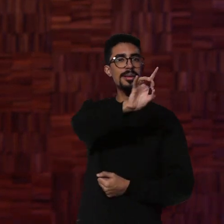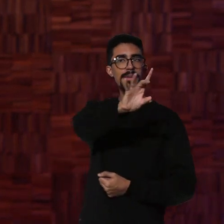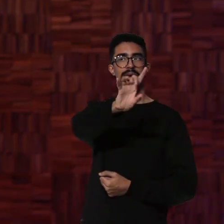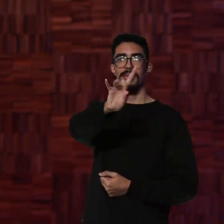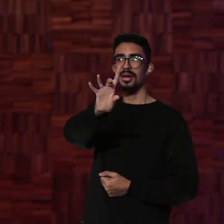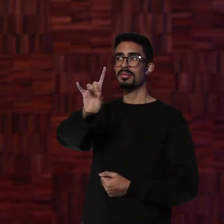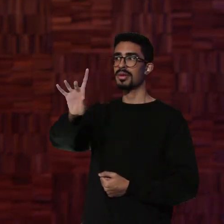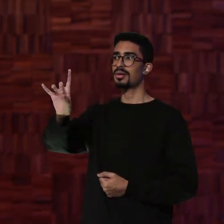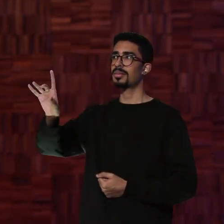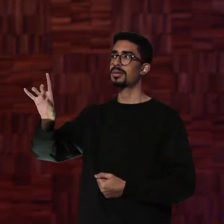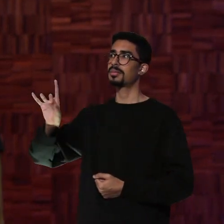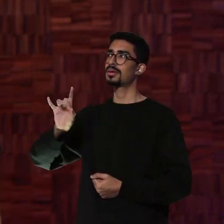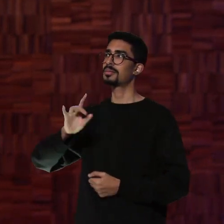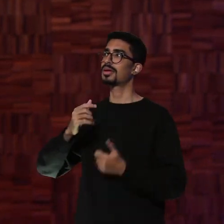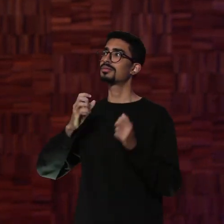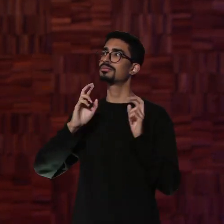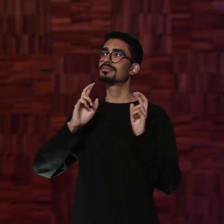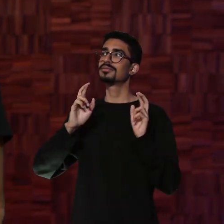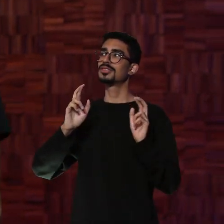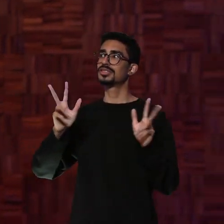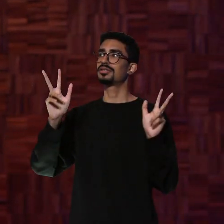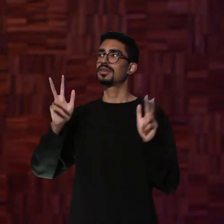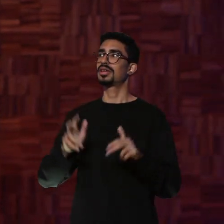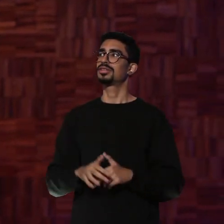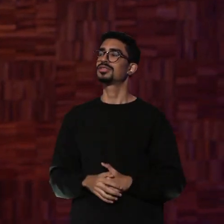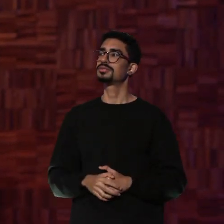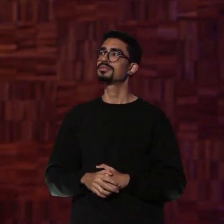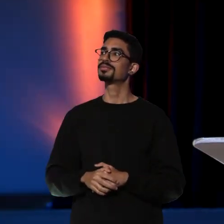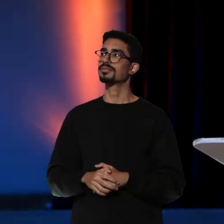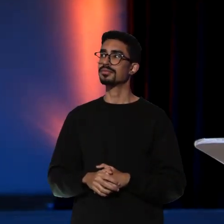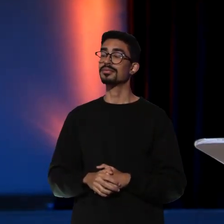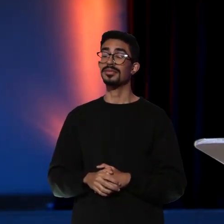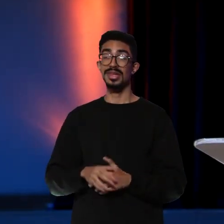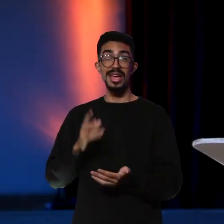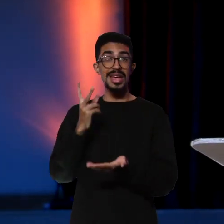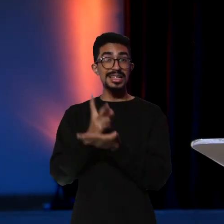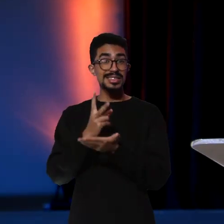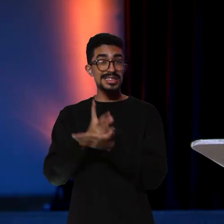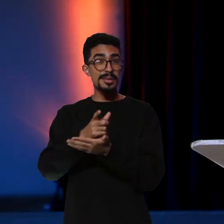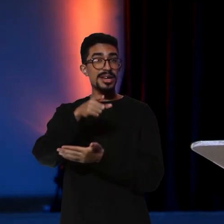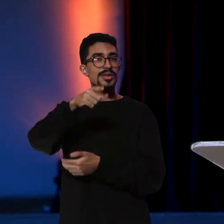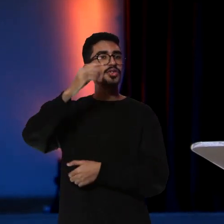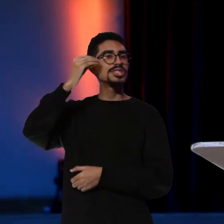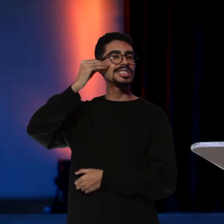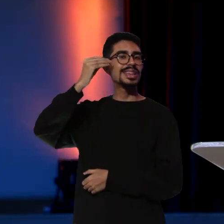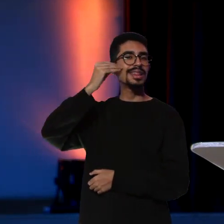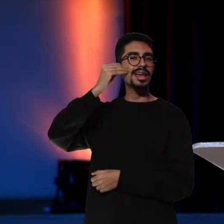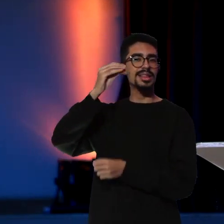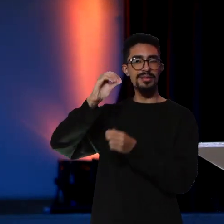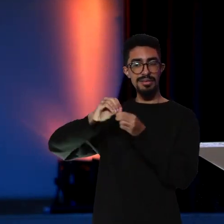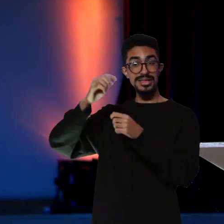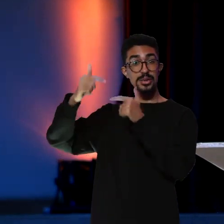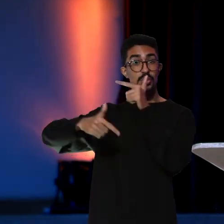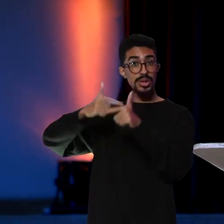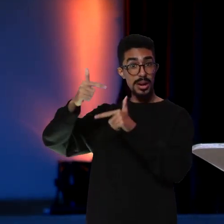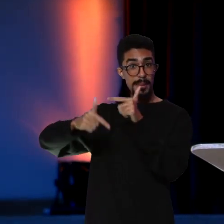Está entendendo? É verdade, gente. Toda vez que você tenta fazer o do outro, você está atrapalhando.